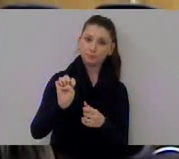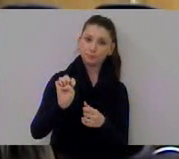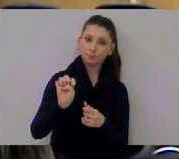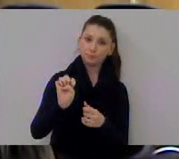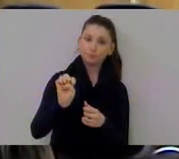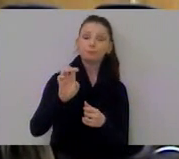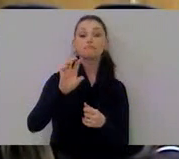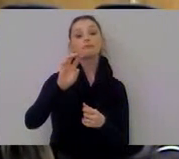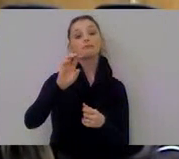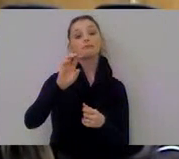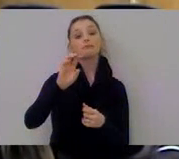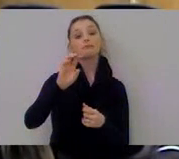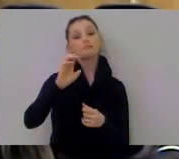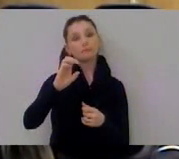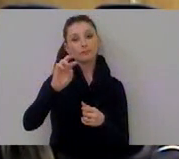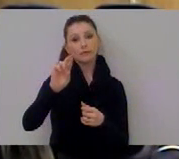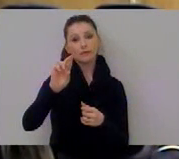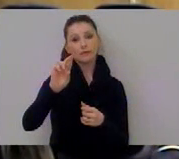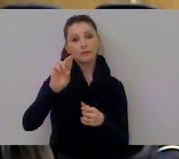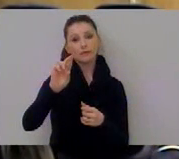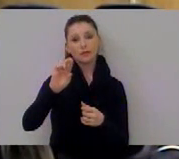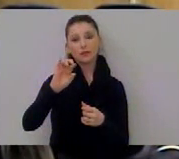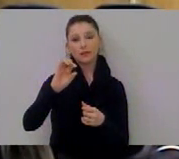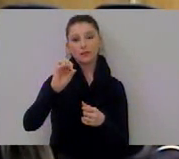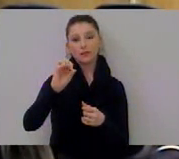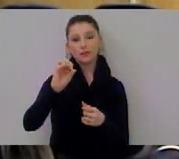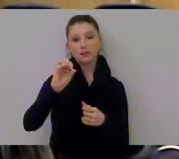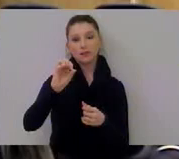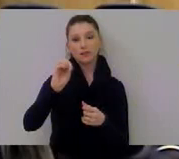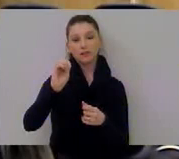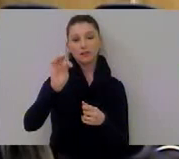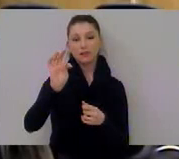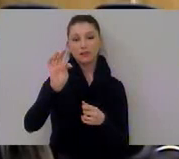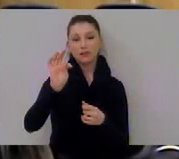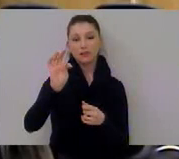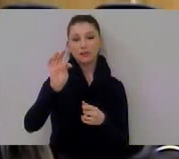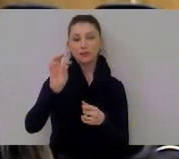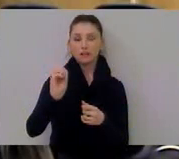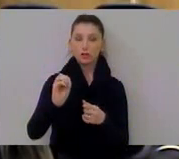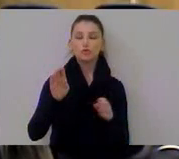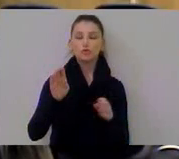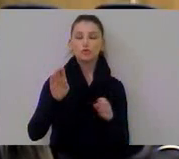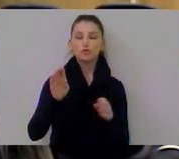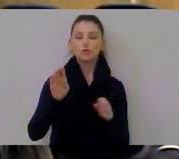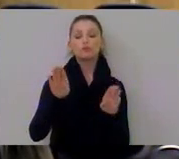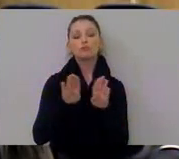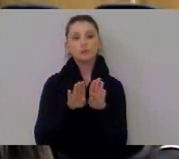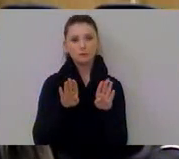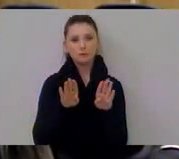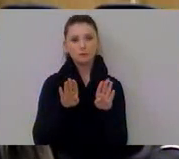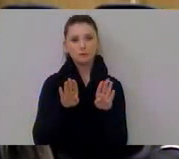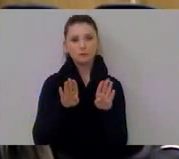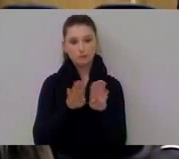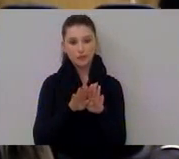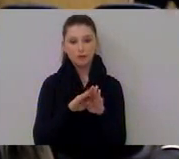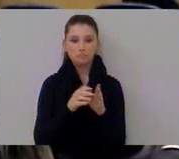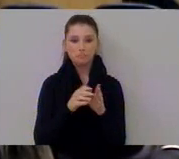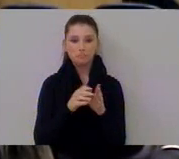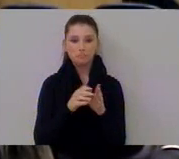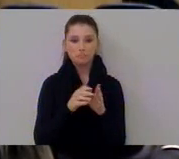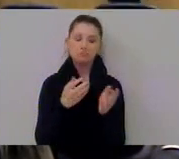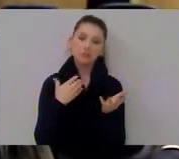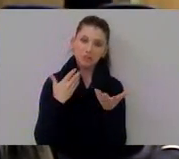para que vocês pudessem explanar todas as reivindicações dos senhores